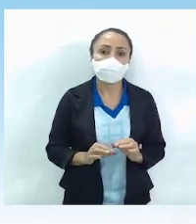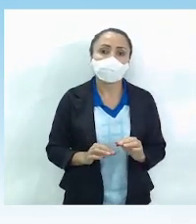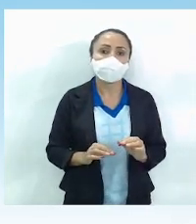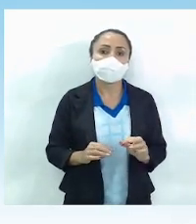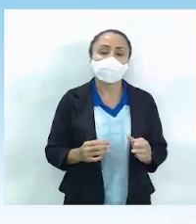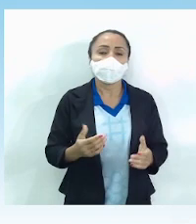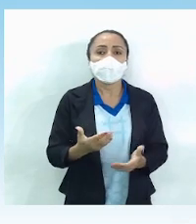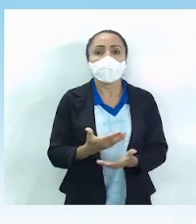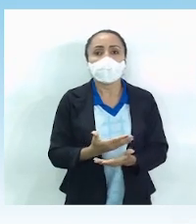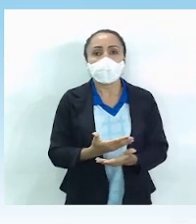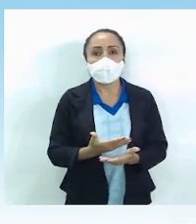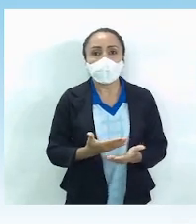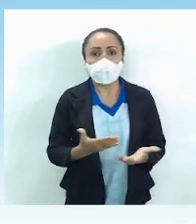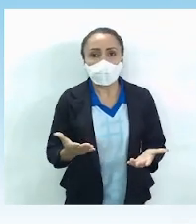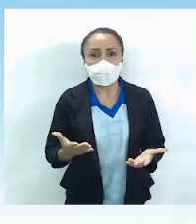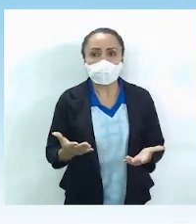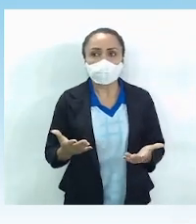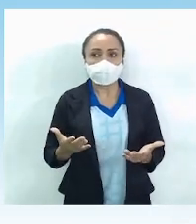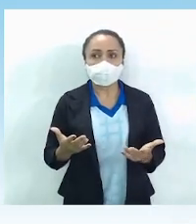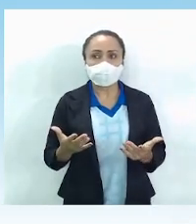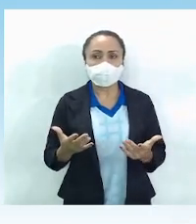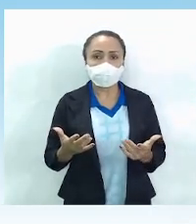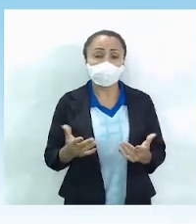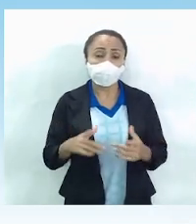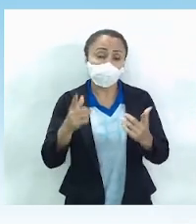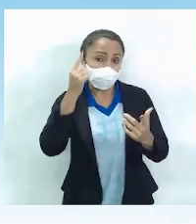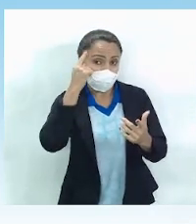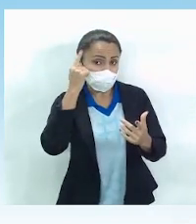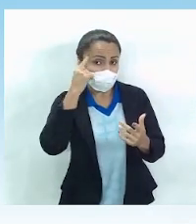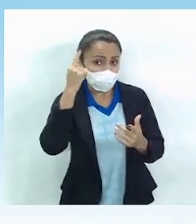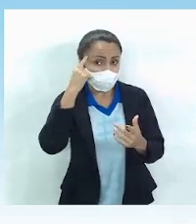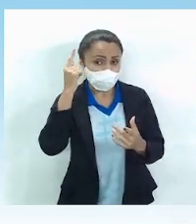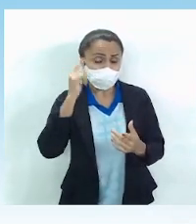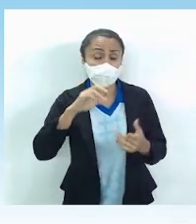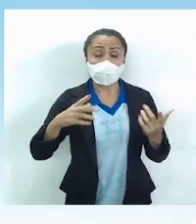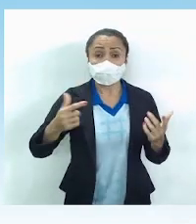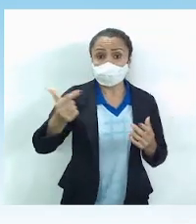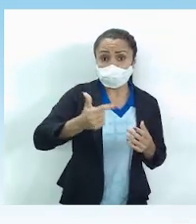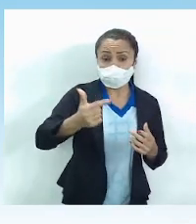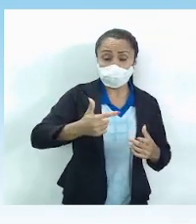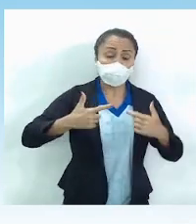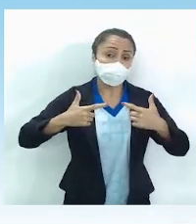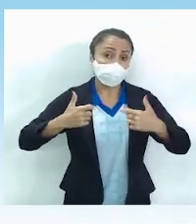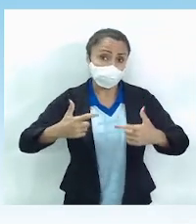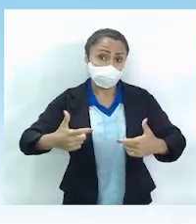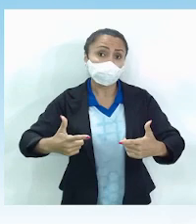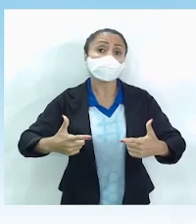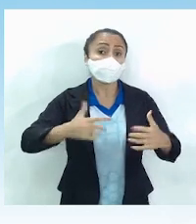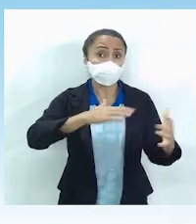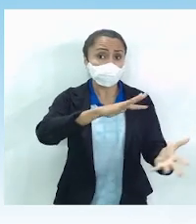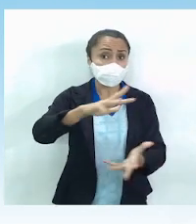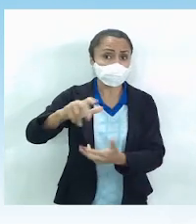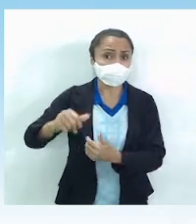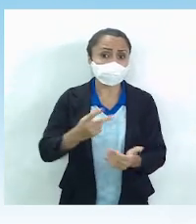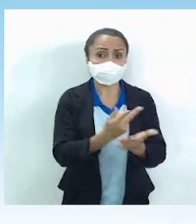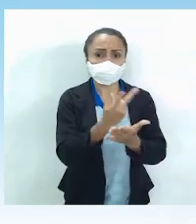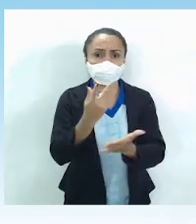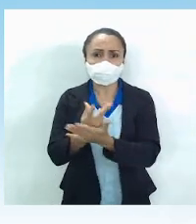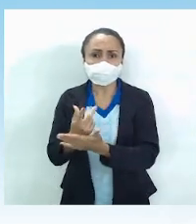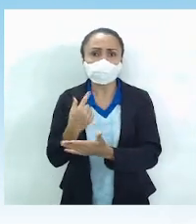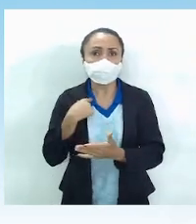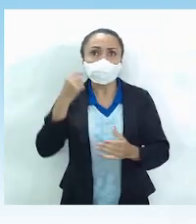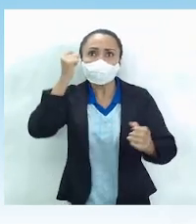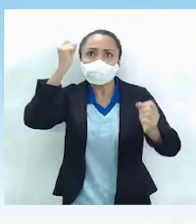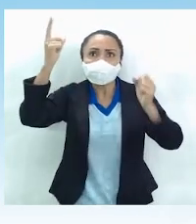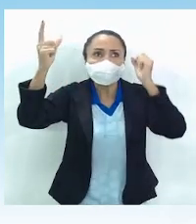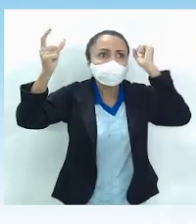durante a União Europeia, ela foi pensada ainda na Segunda Guerra. A Segunda Guerra estava acontecendo, começou a ter as ideias